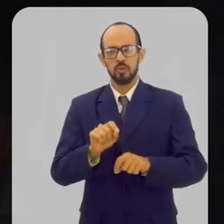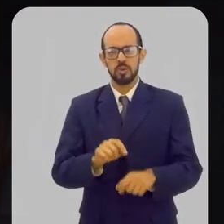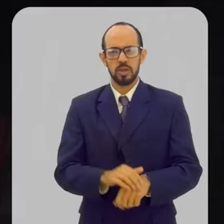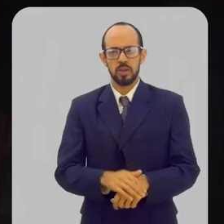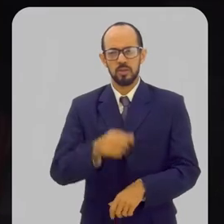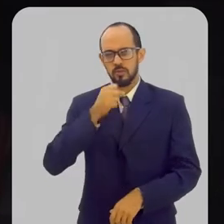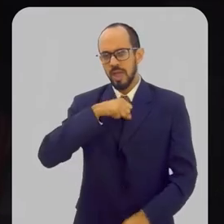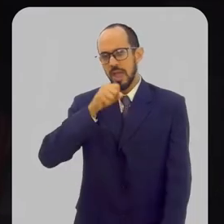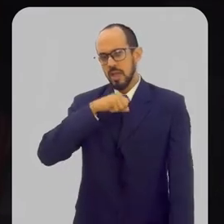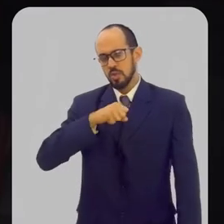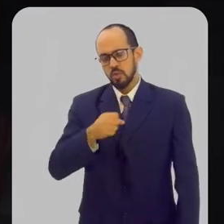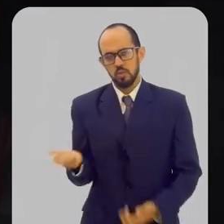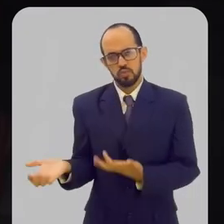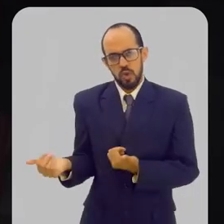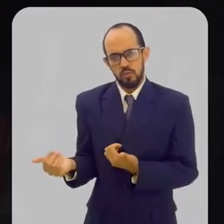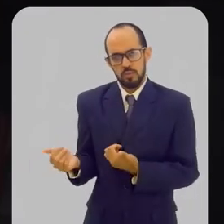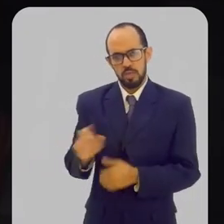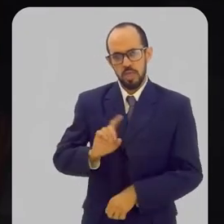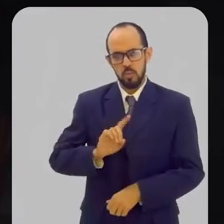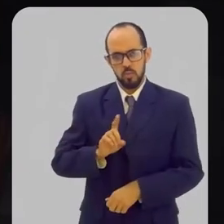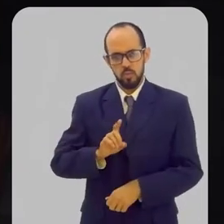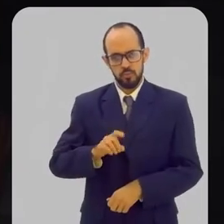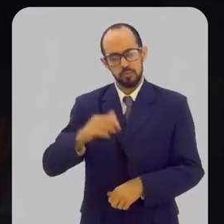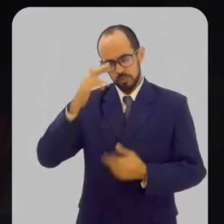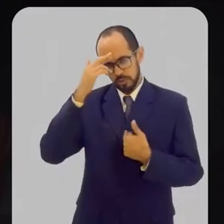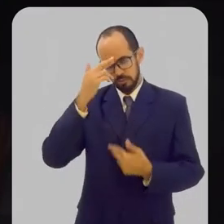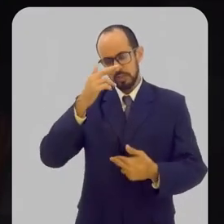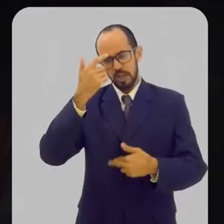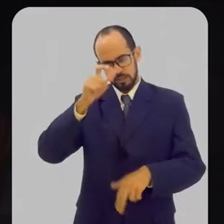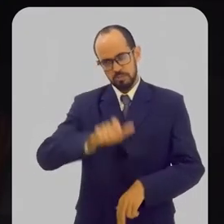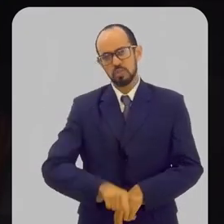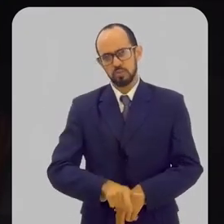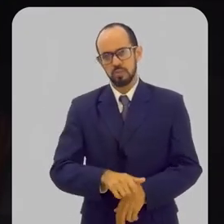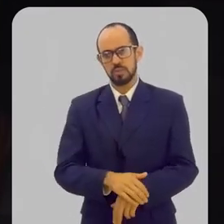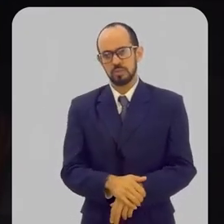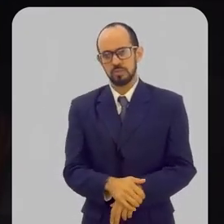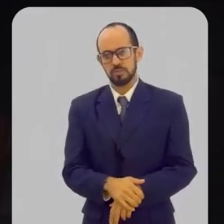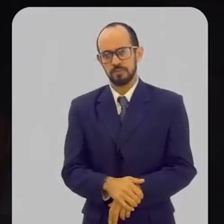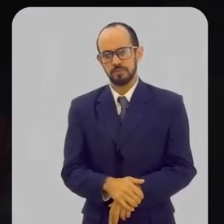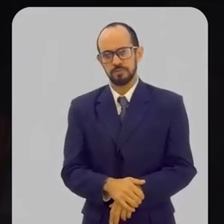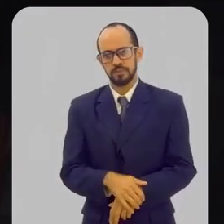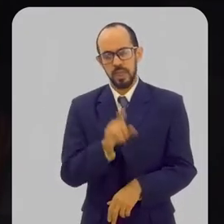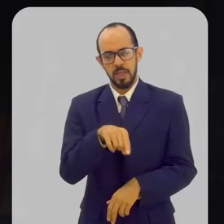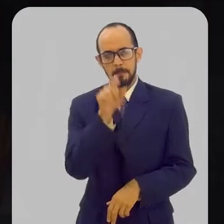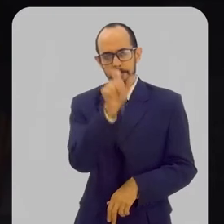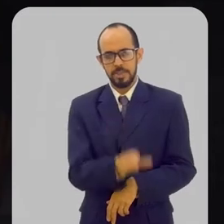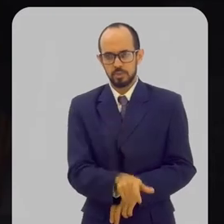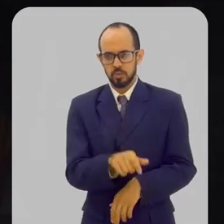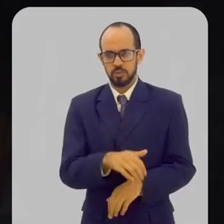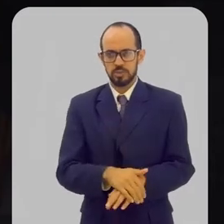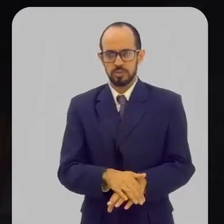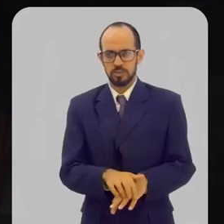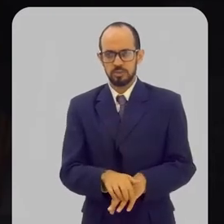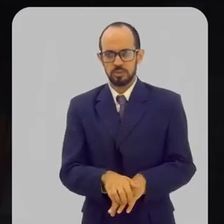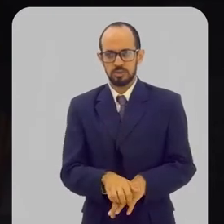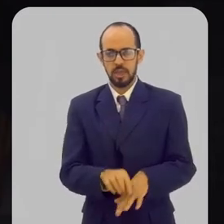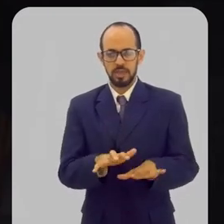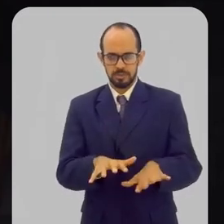ou o velho, vamos respeitar as pessoas. Pessoas, é